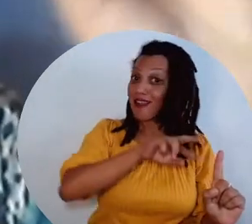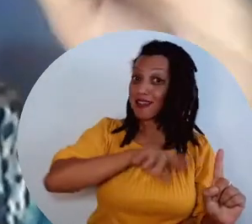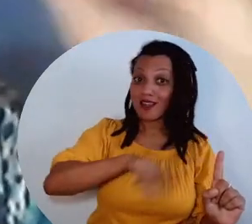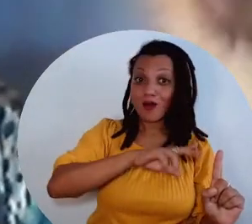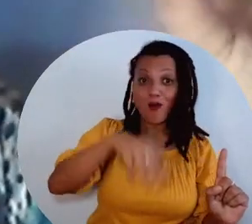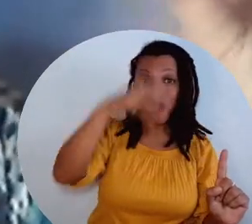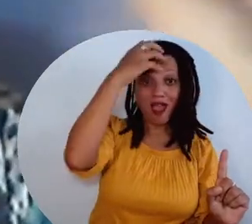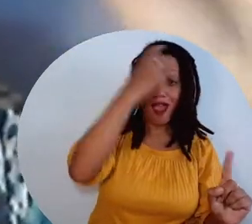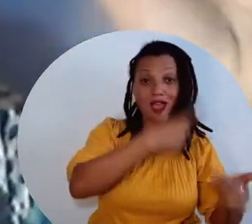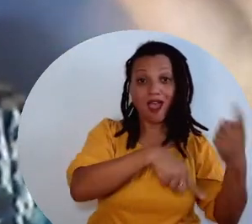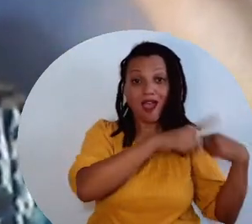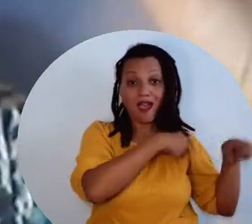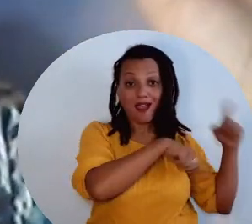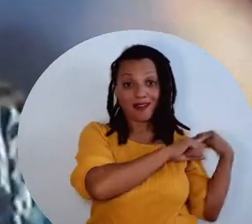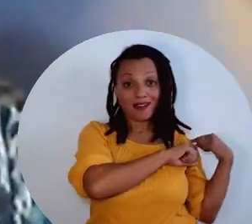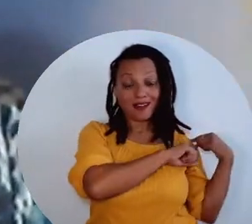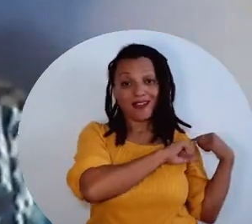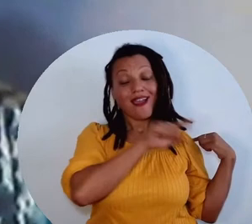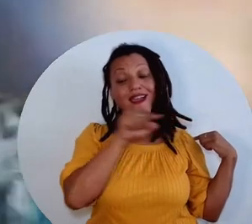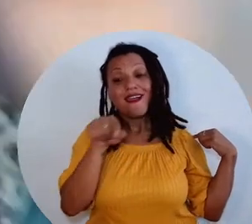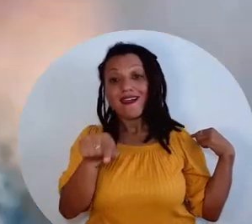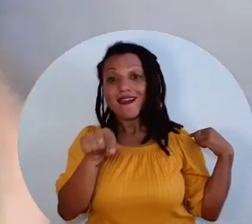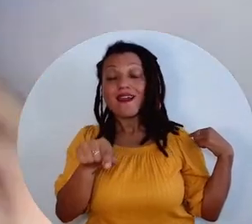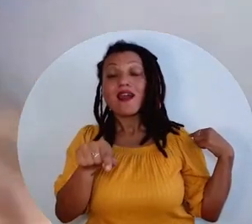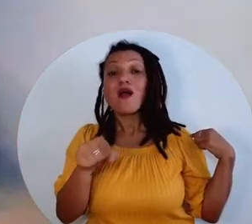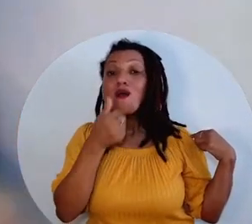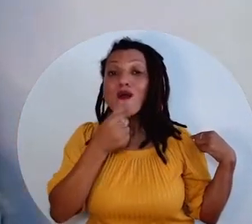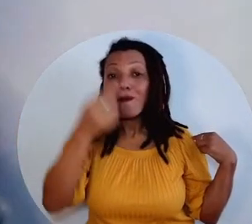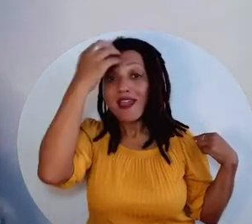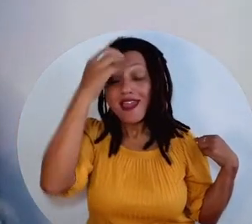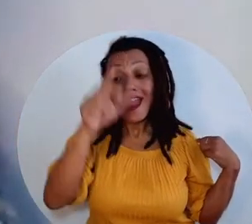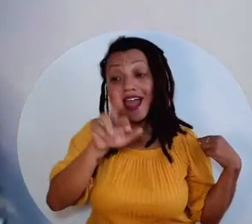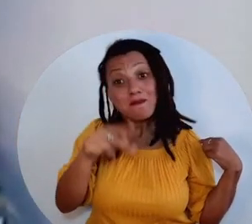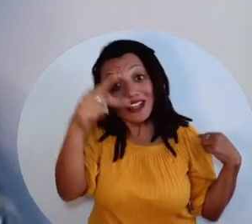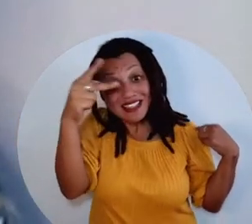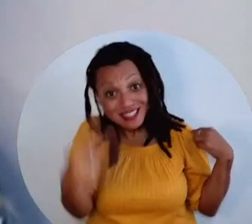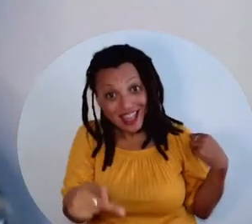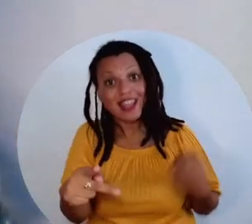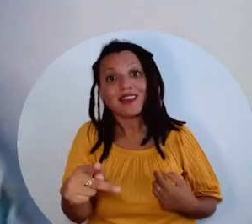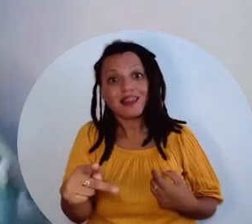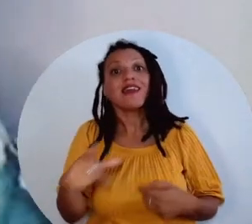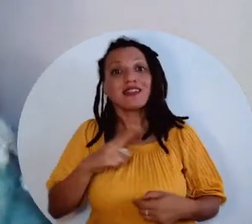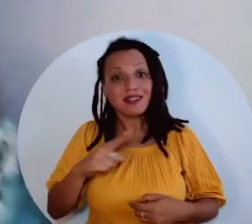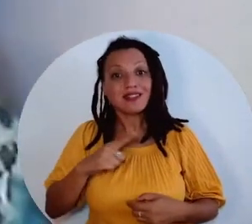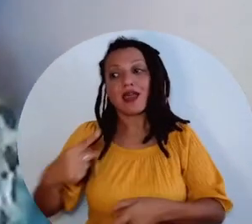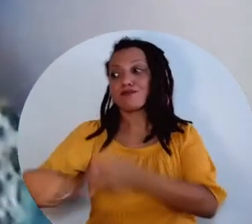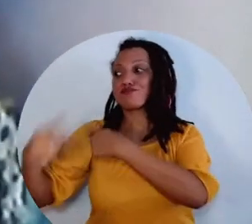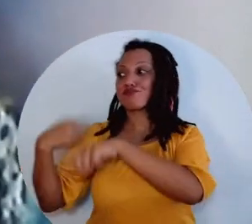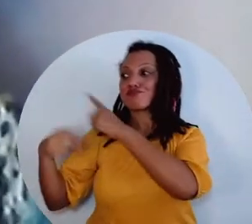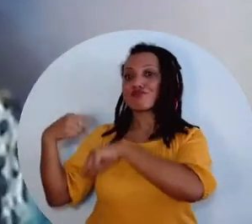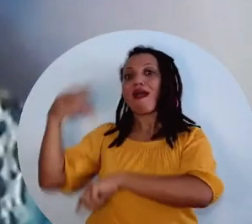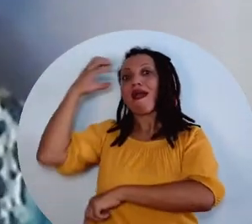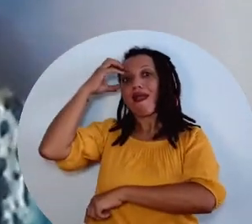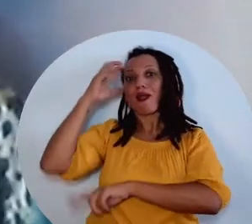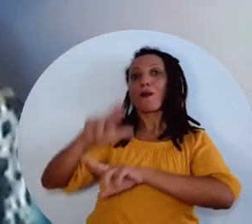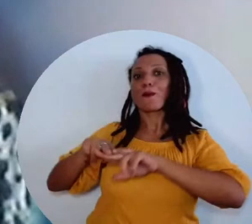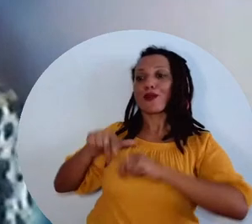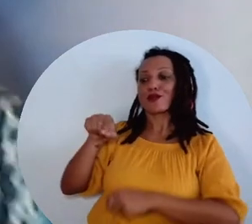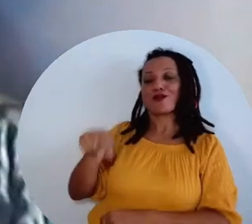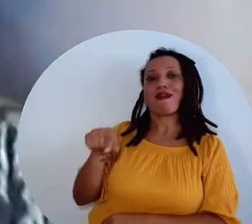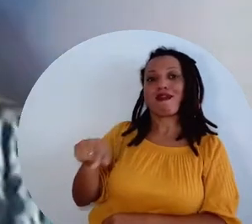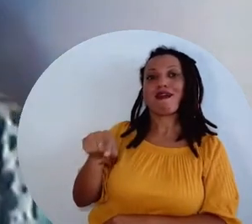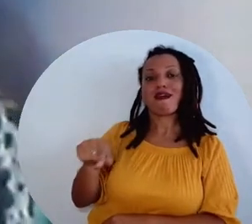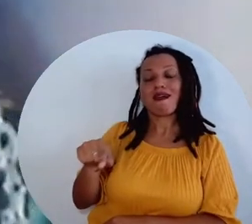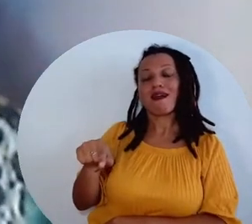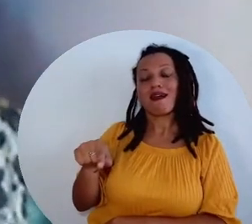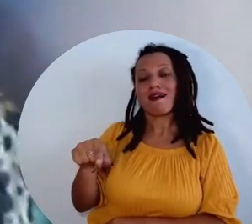ela assegura a continuidade uterina real, né? Então, essa ideia do matriarcado,